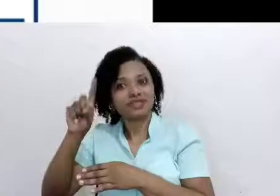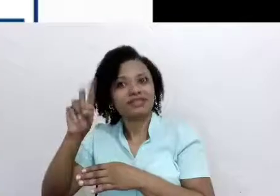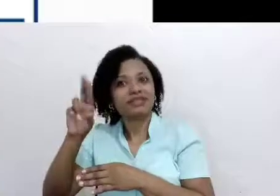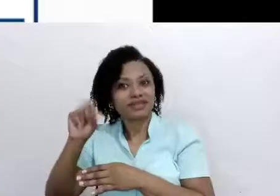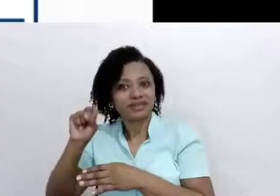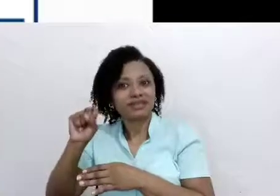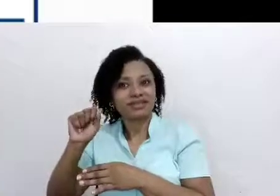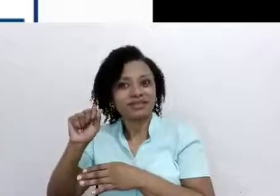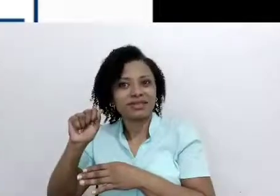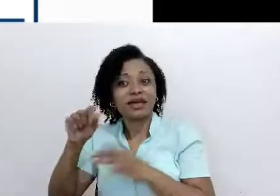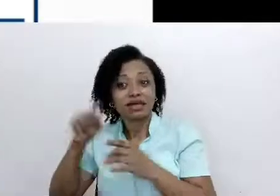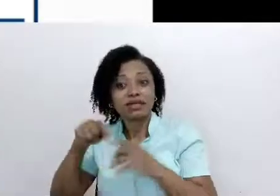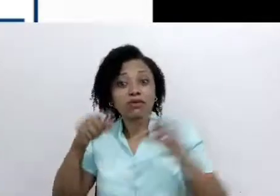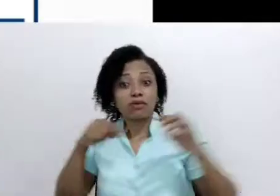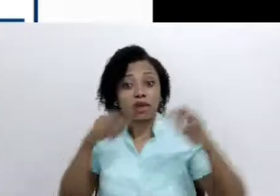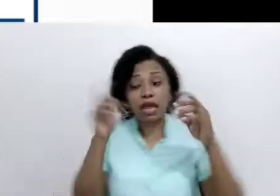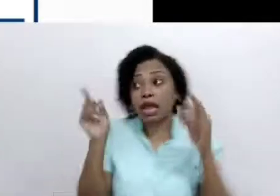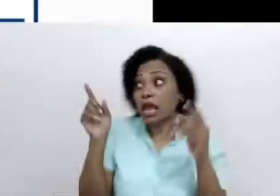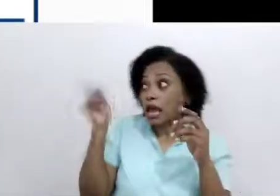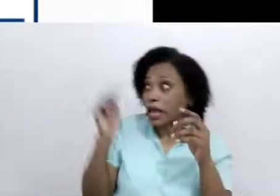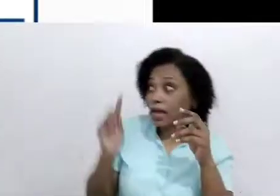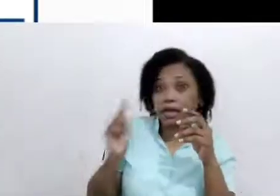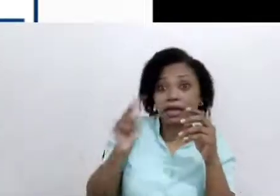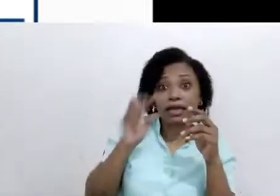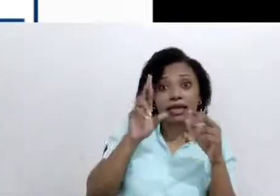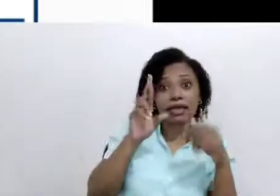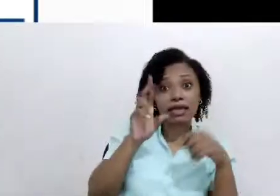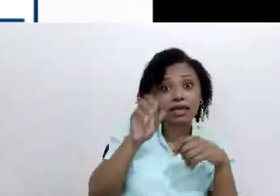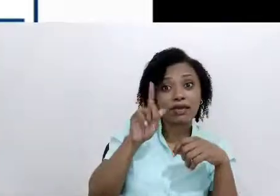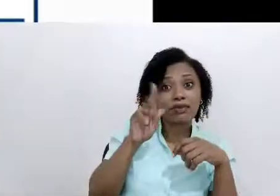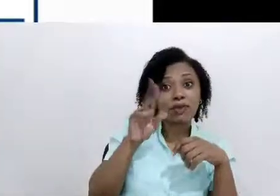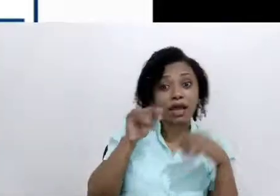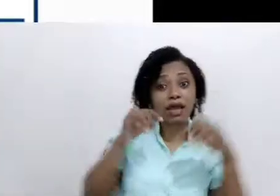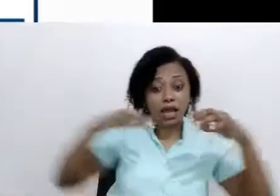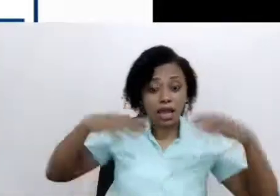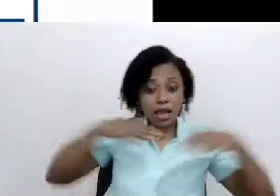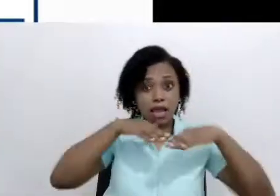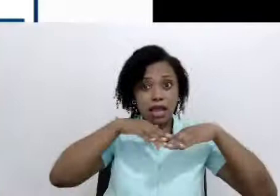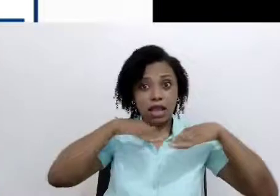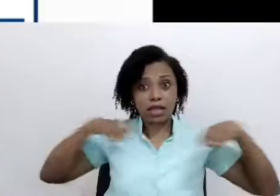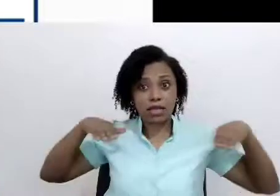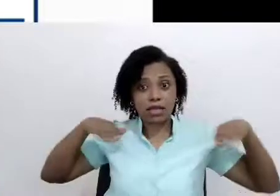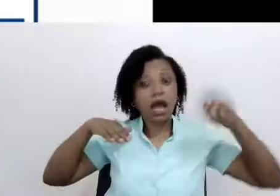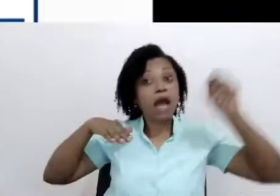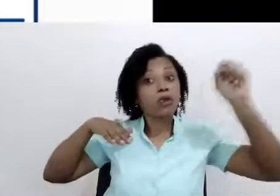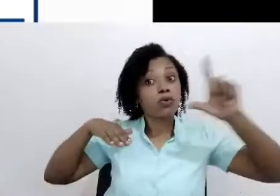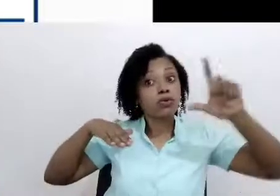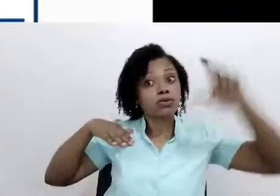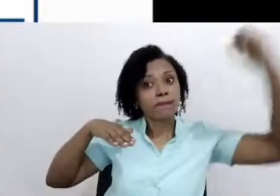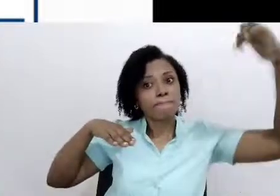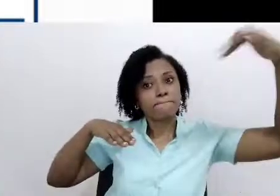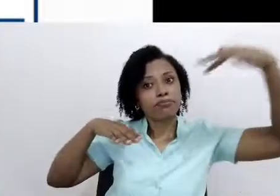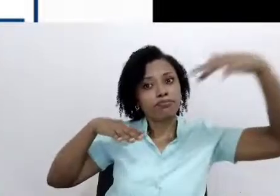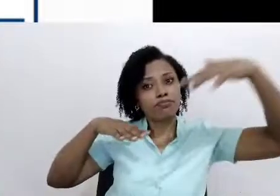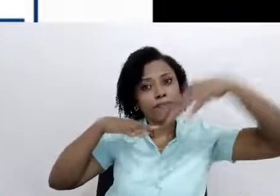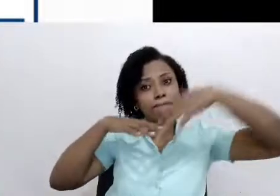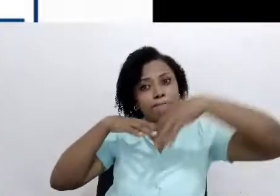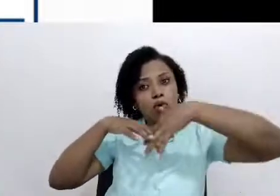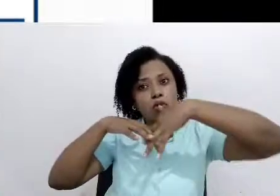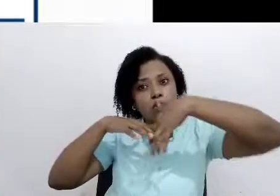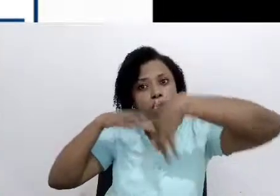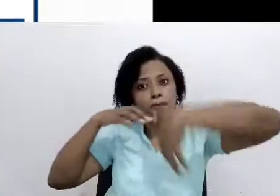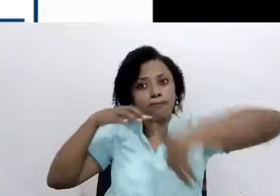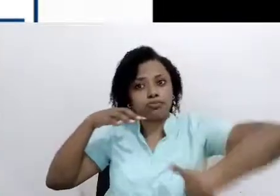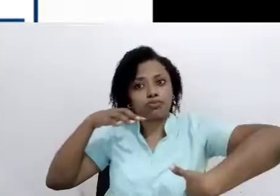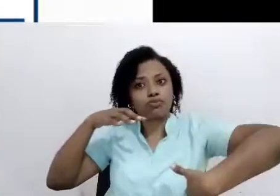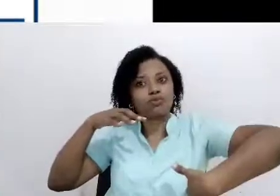mesmas definições. Na refração regular, a luz chega, os raios de luz chegam todos